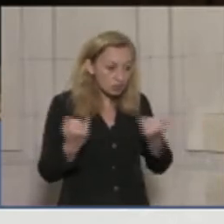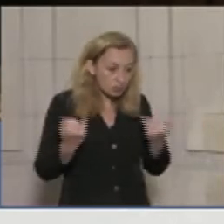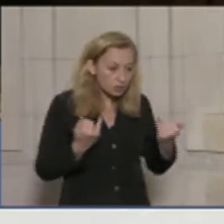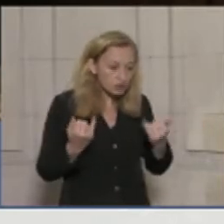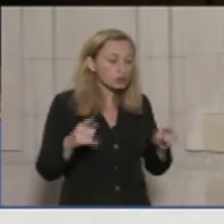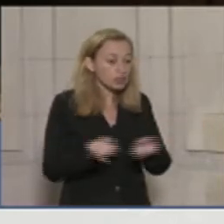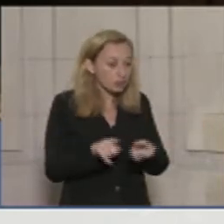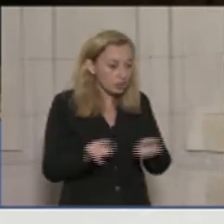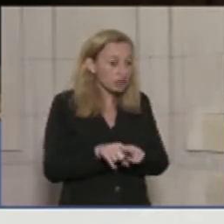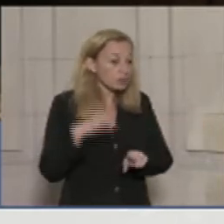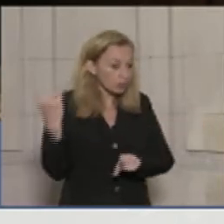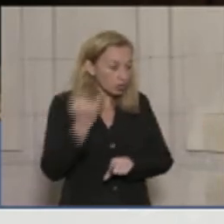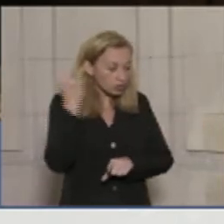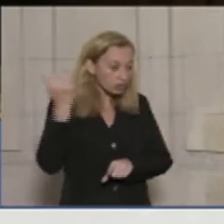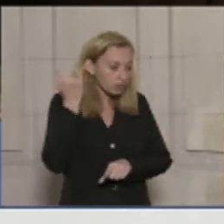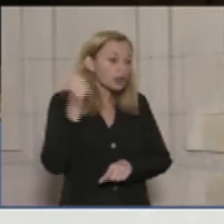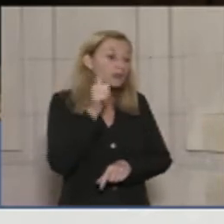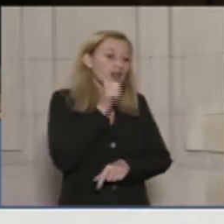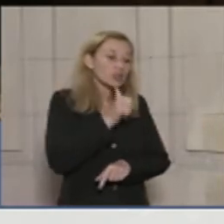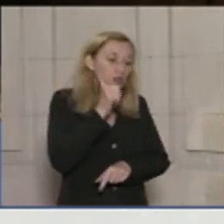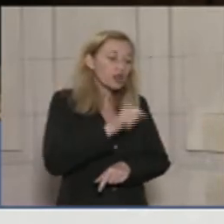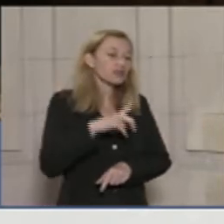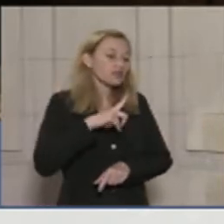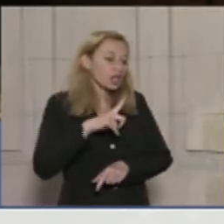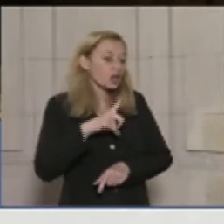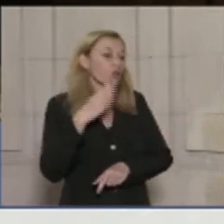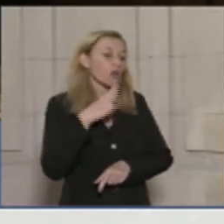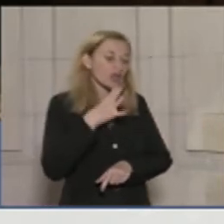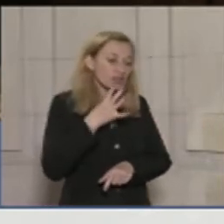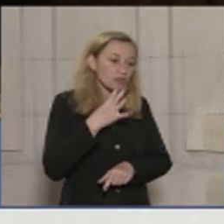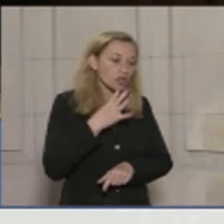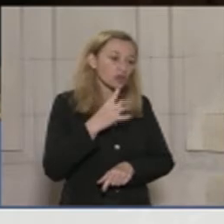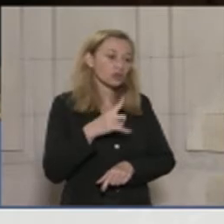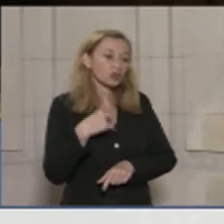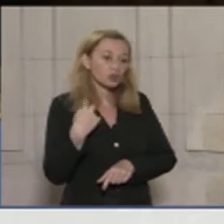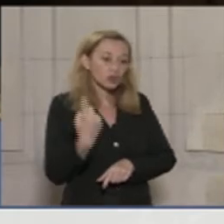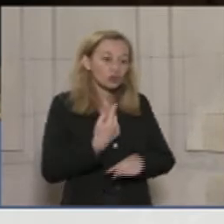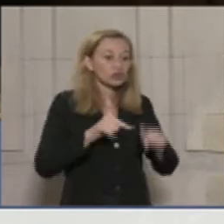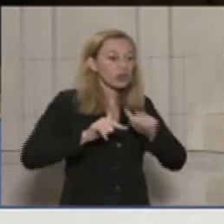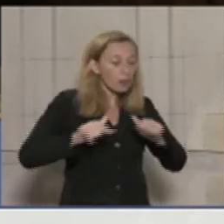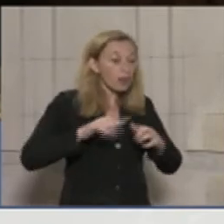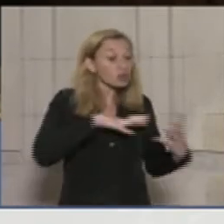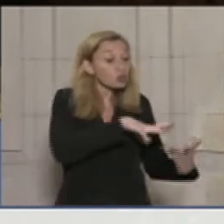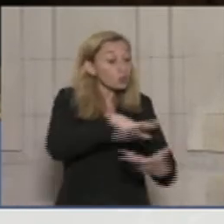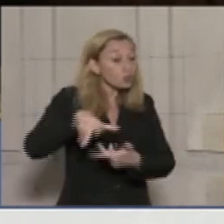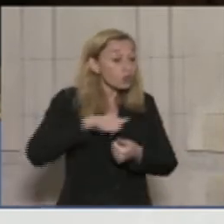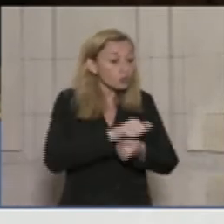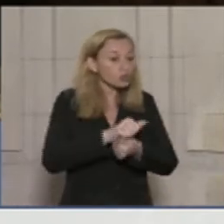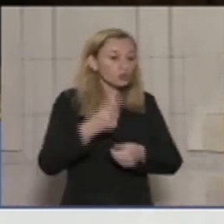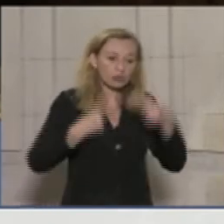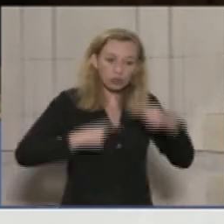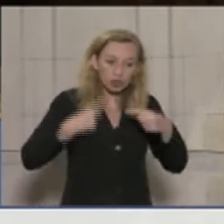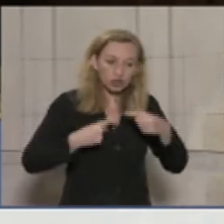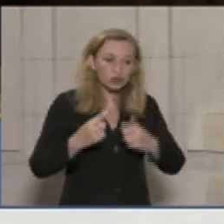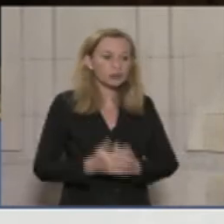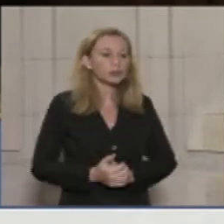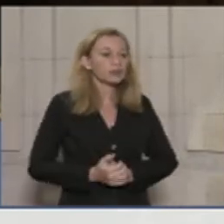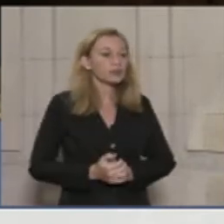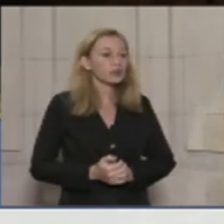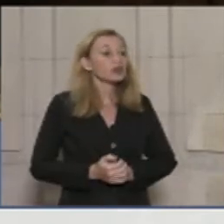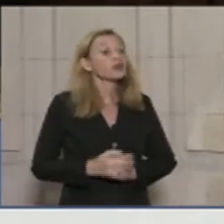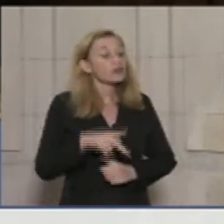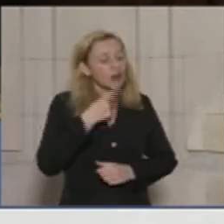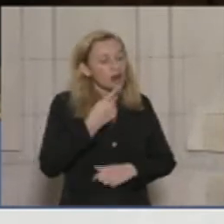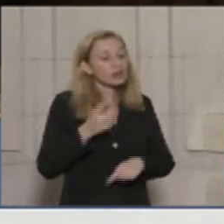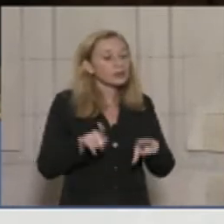mapa, para que as mulheres tenham o conhecimento da nossa situação no mundo com relação à política. Foi